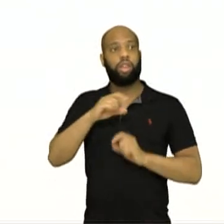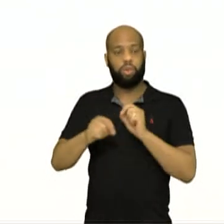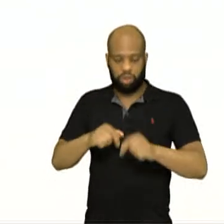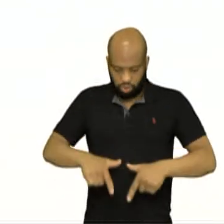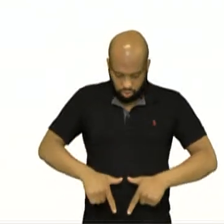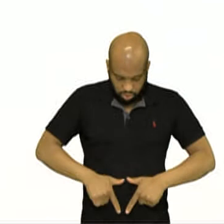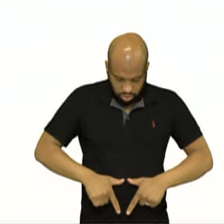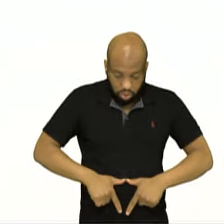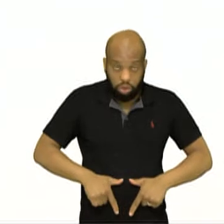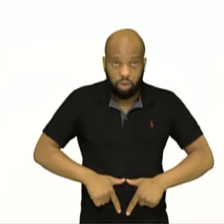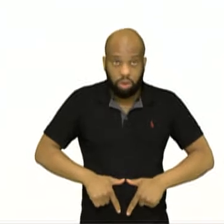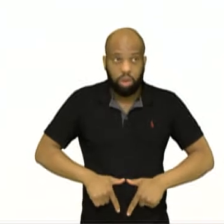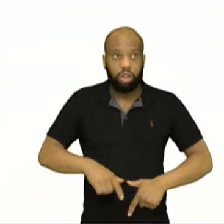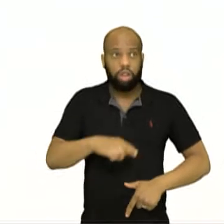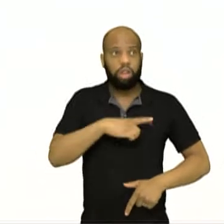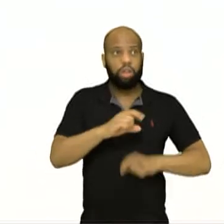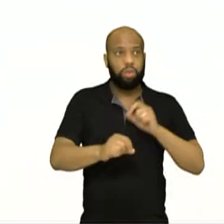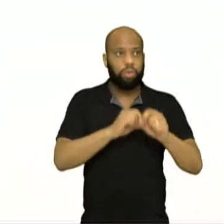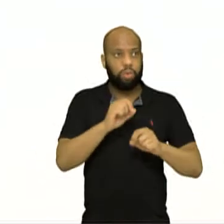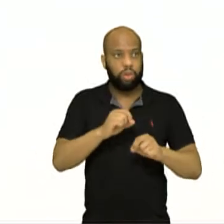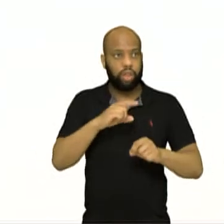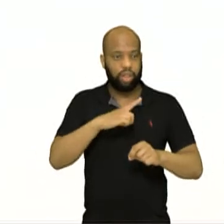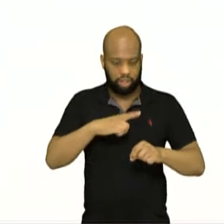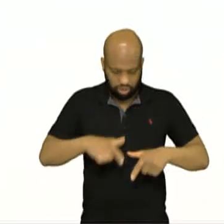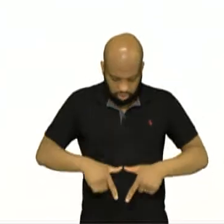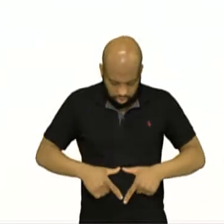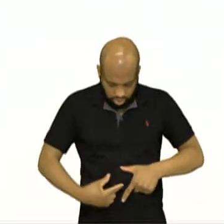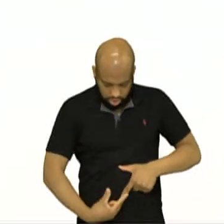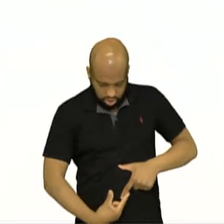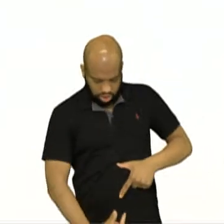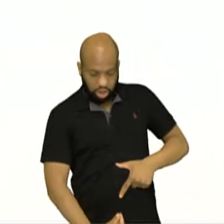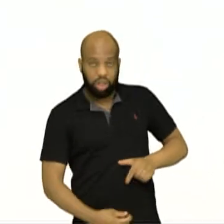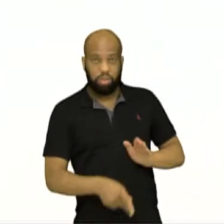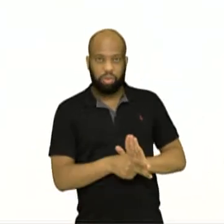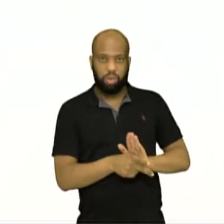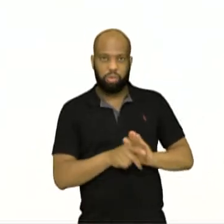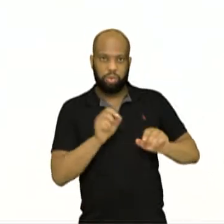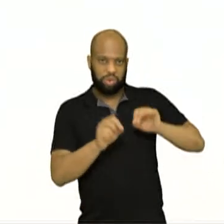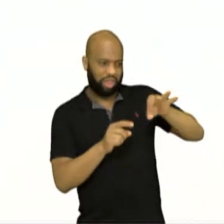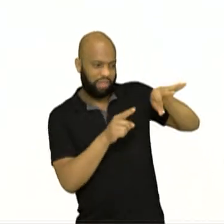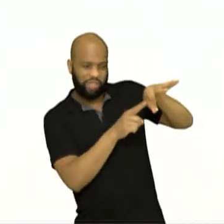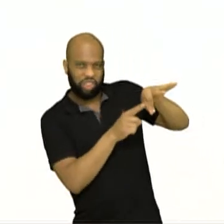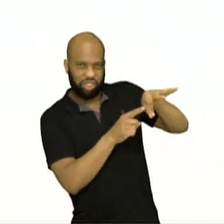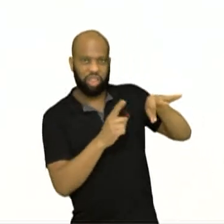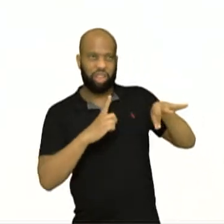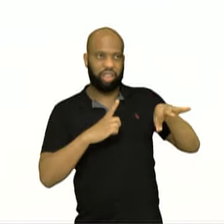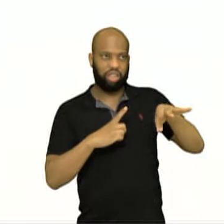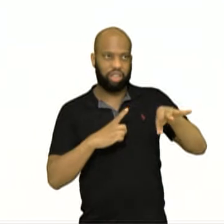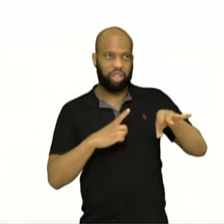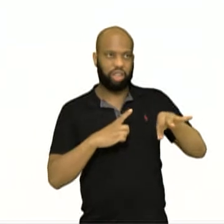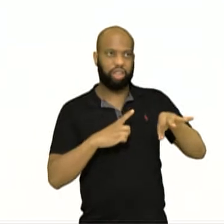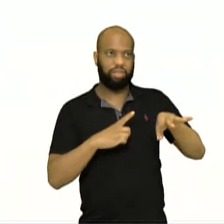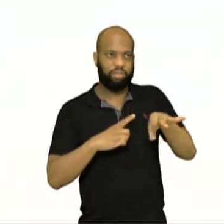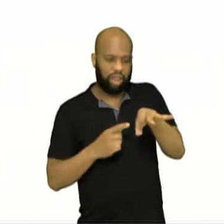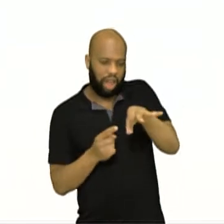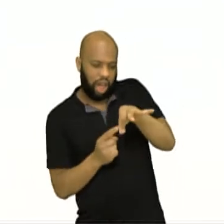útero, tá? Aqui temos o canal da vagina, a base, o fundo da vagina, o colo do